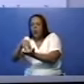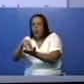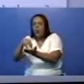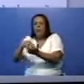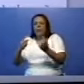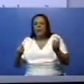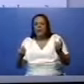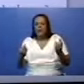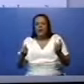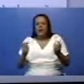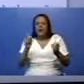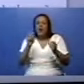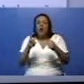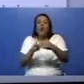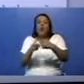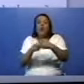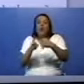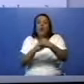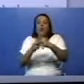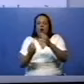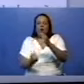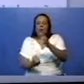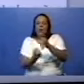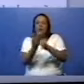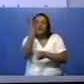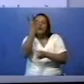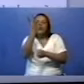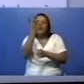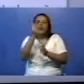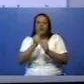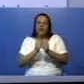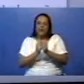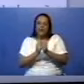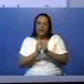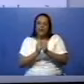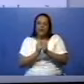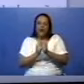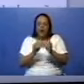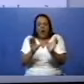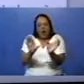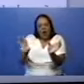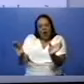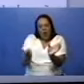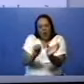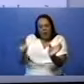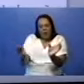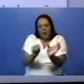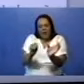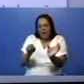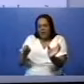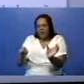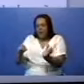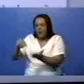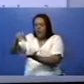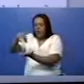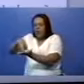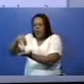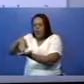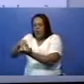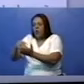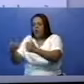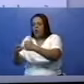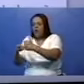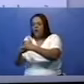justamente o surgiu, que é o verbo. Então, geralmente, na maior parte dos predicados, o verbo é o núcleo do